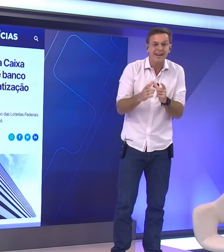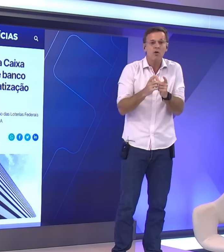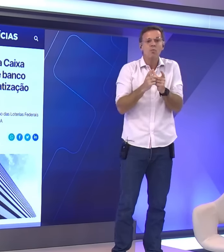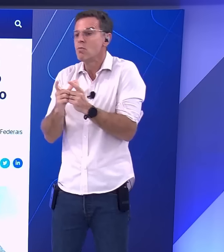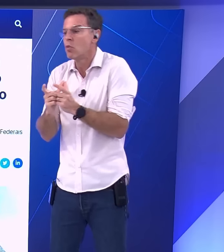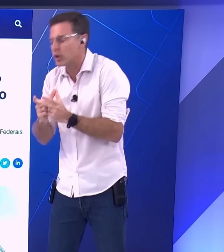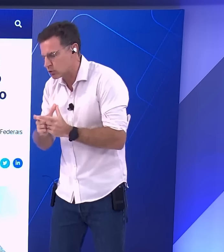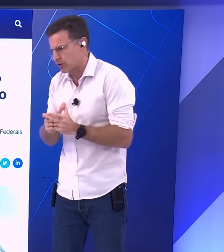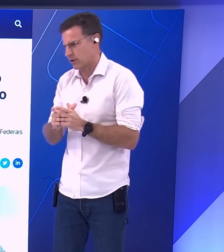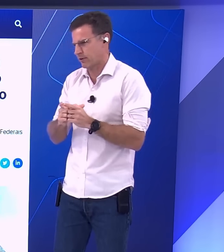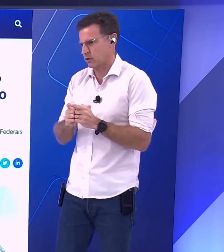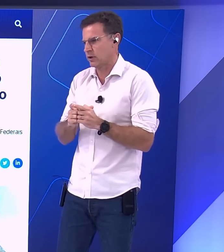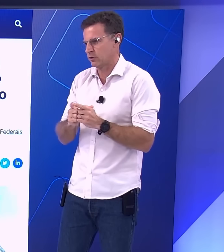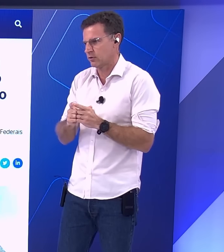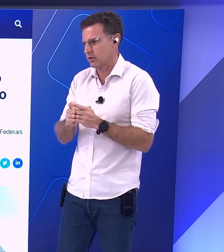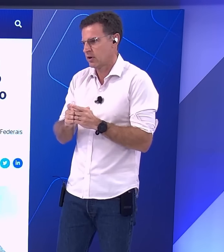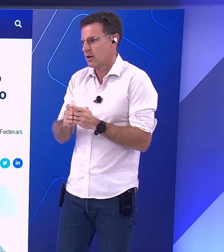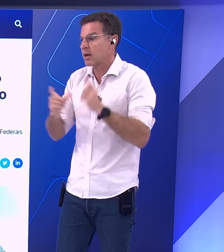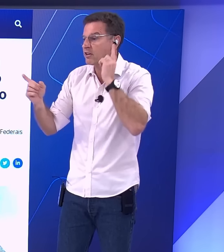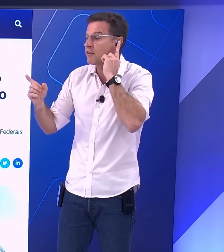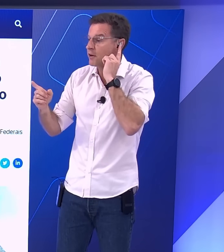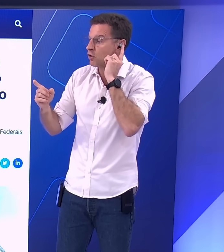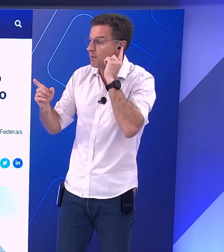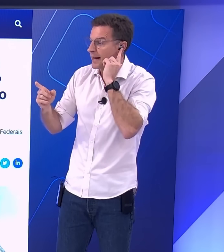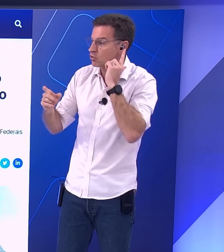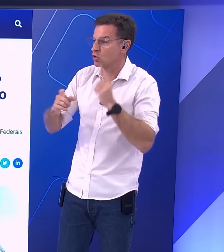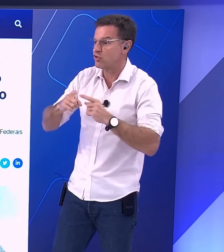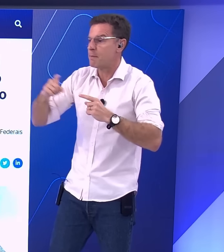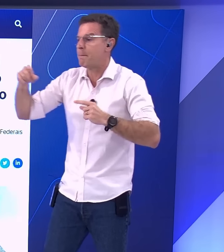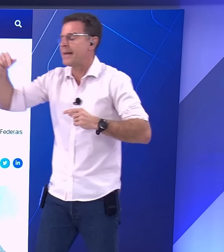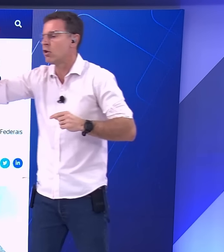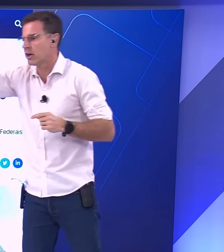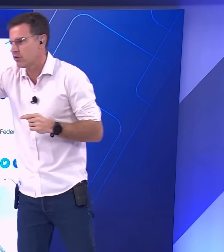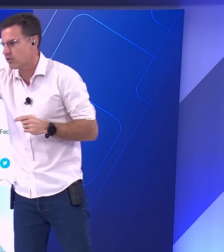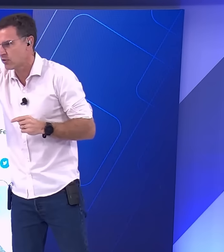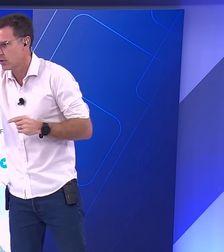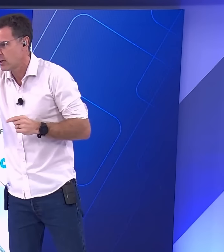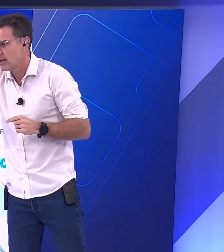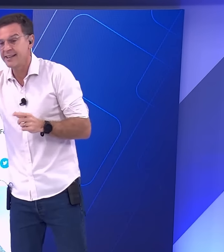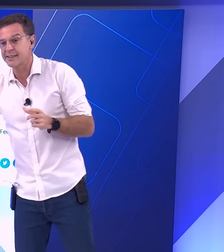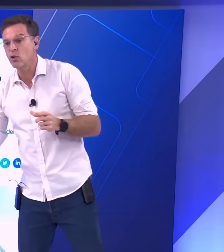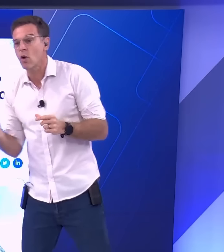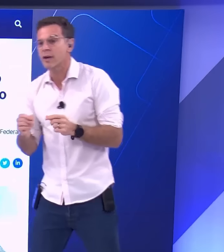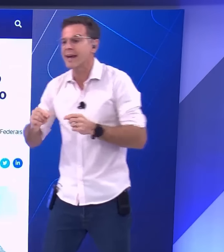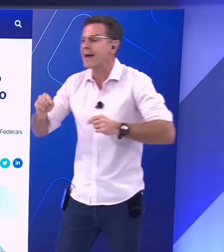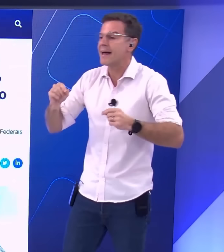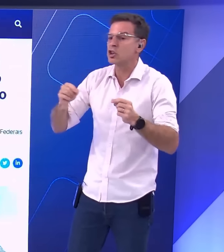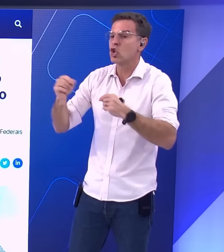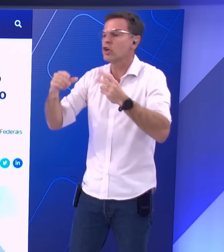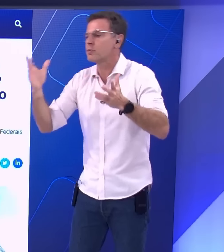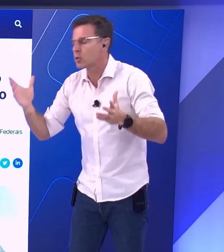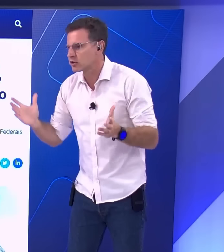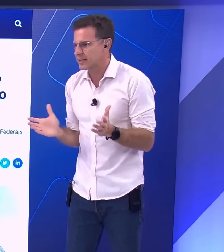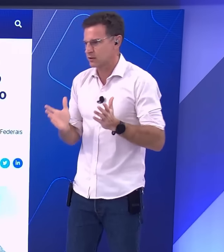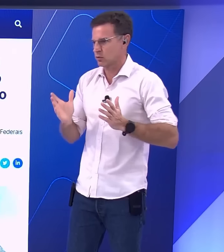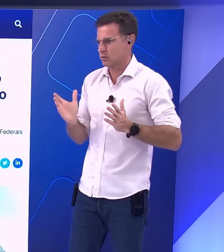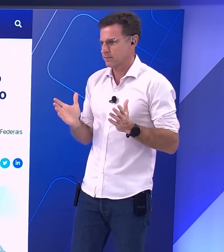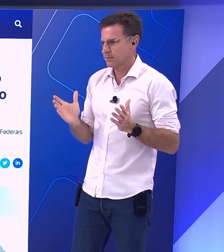fazem e ganham muito dinheiro fazendo isso porque a gente tá falando de operações de bilhões então qualquer